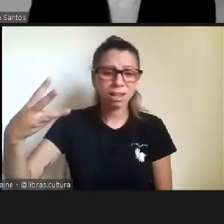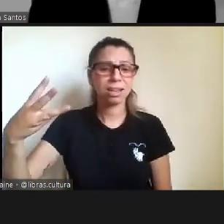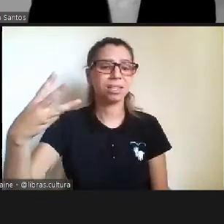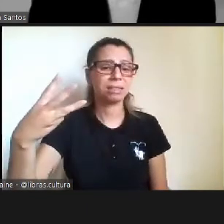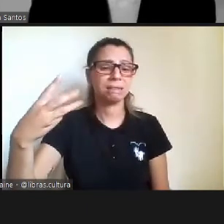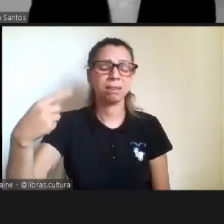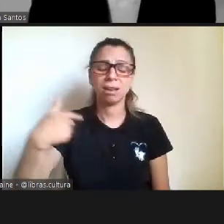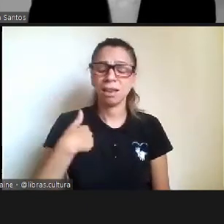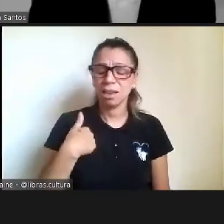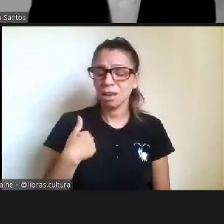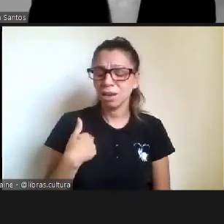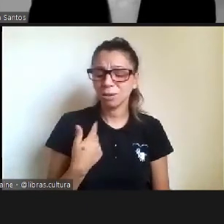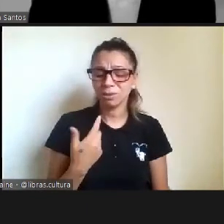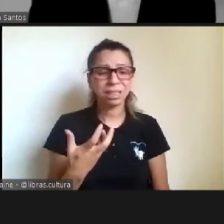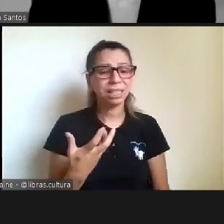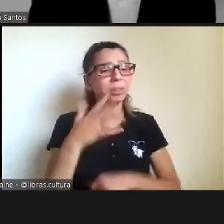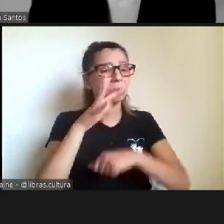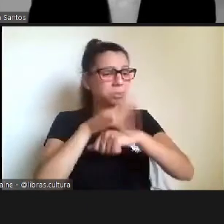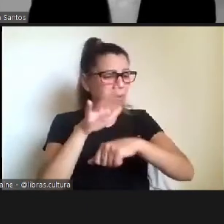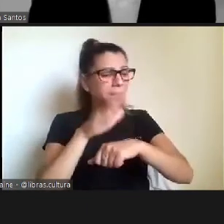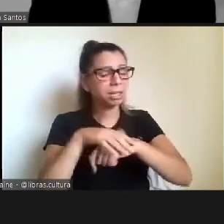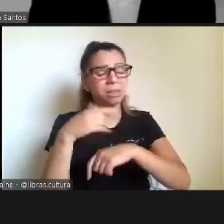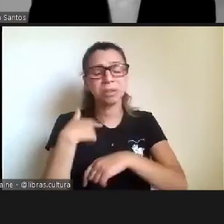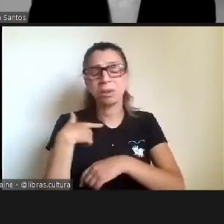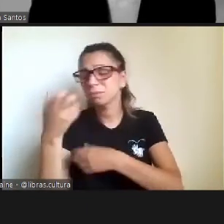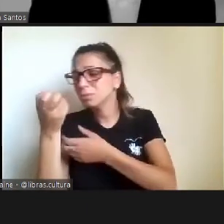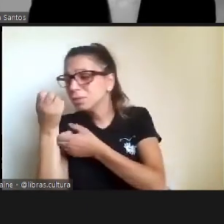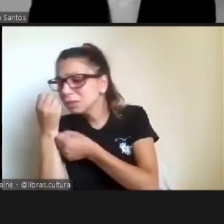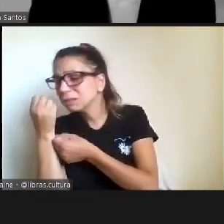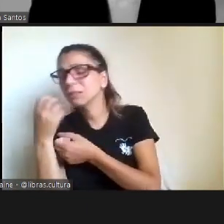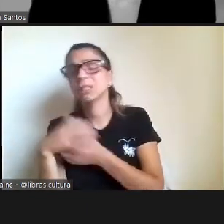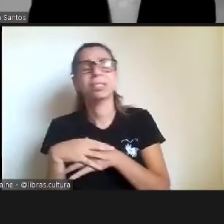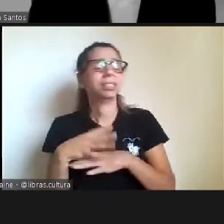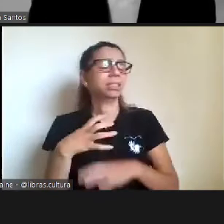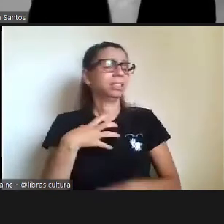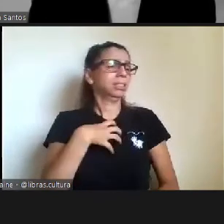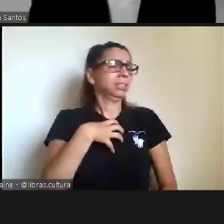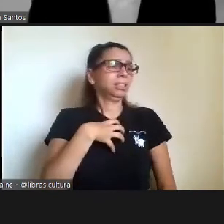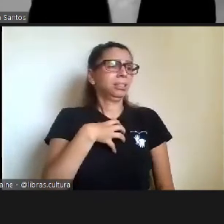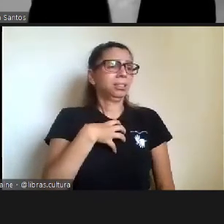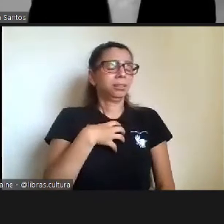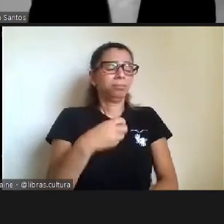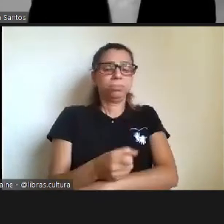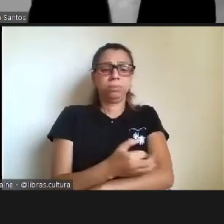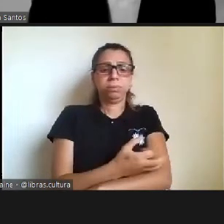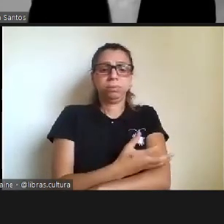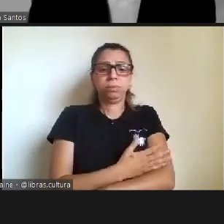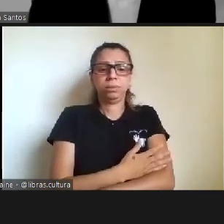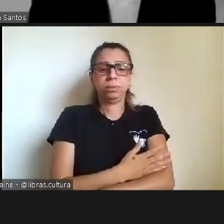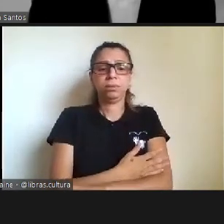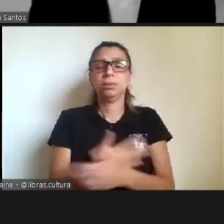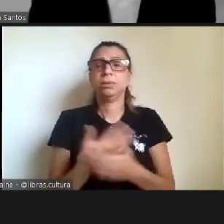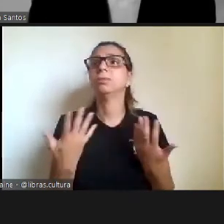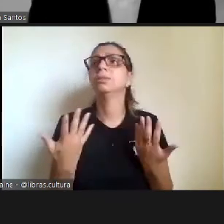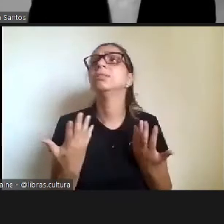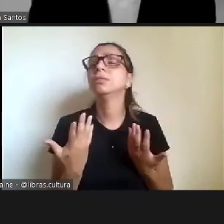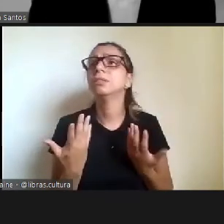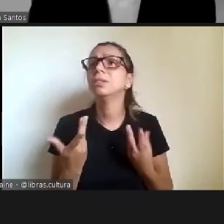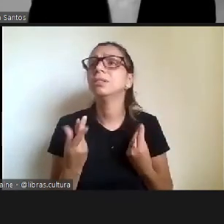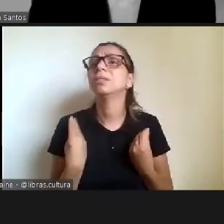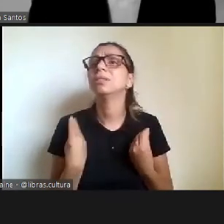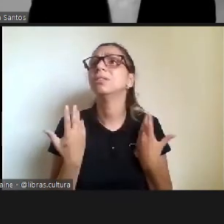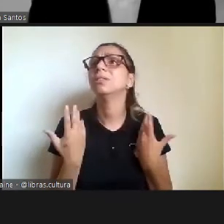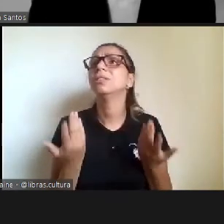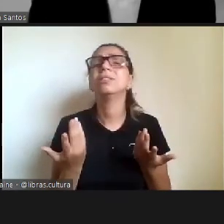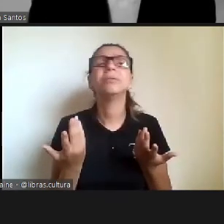eu deitei e aquilo foi muito horrível para mim, assim, eu deitei e fiquei meio que, me entreguei, assim, eu disse, que